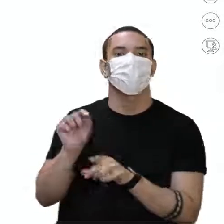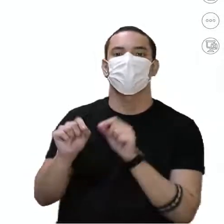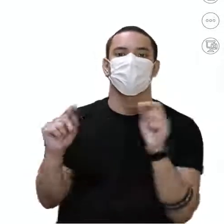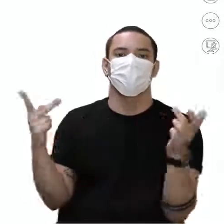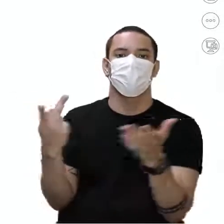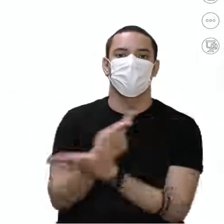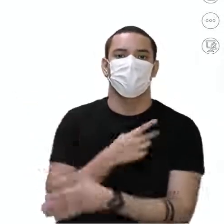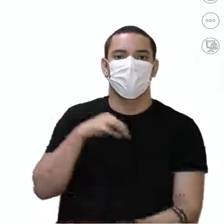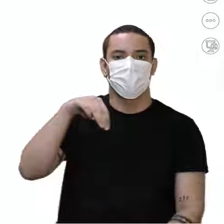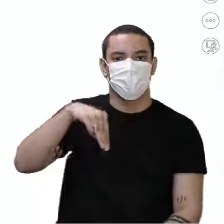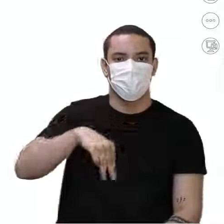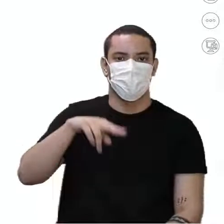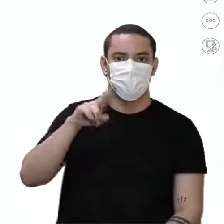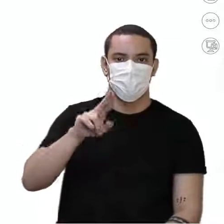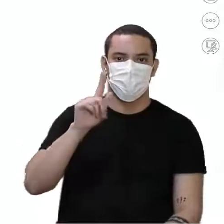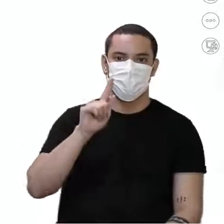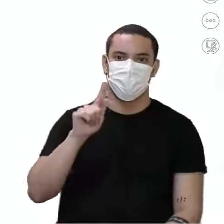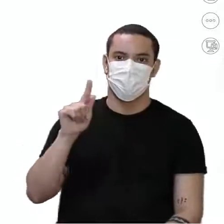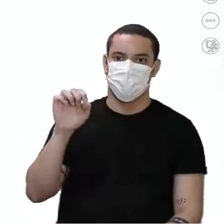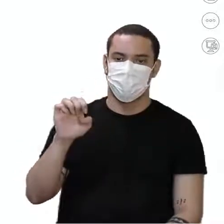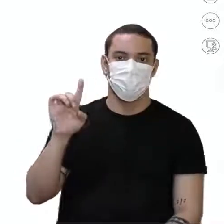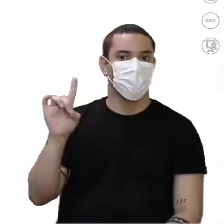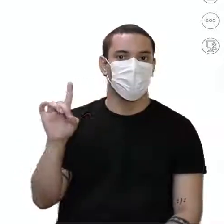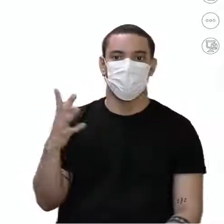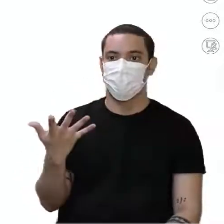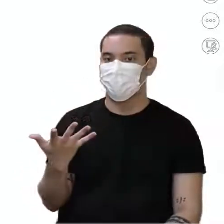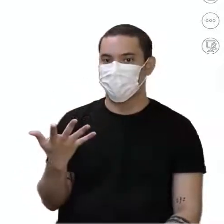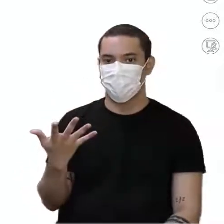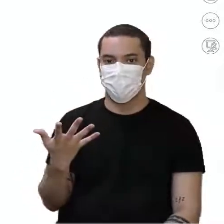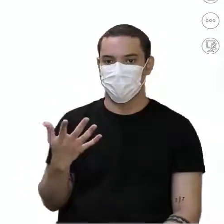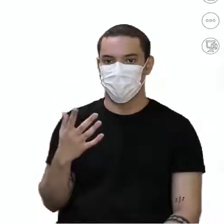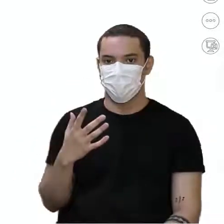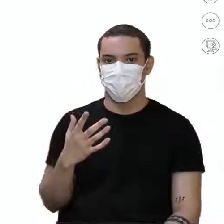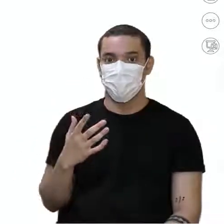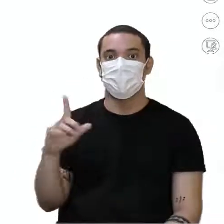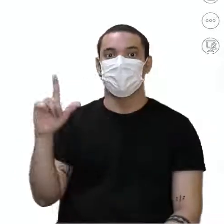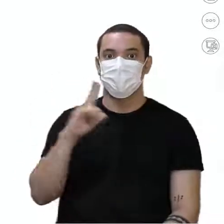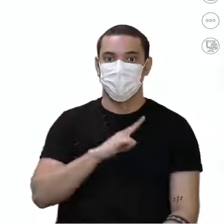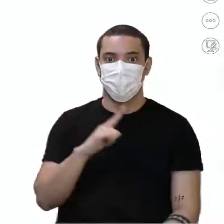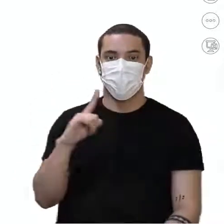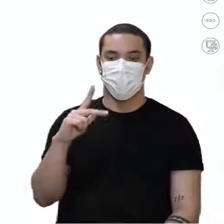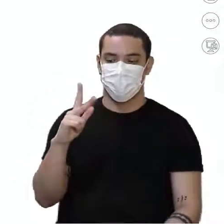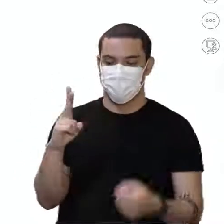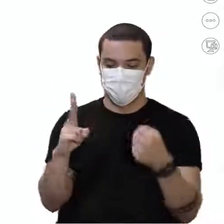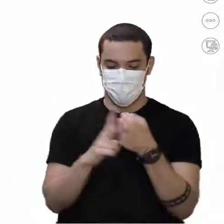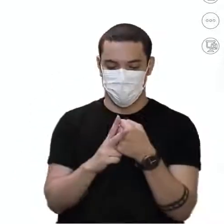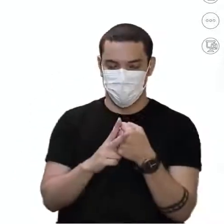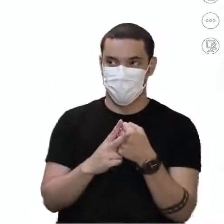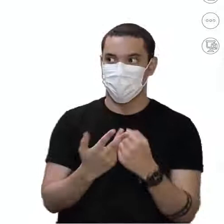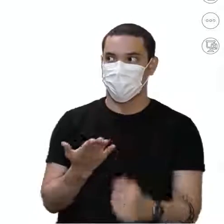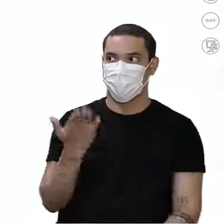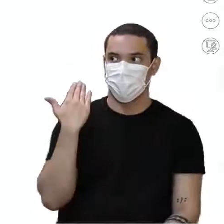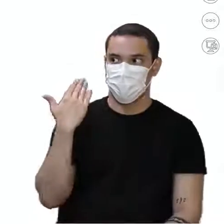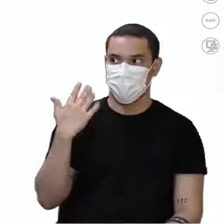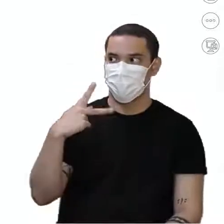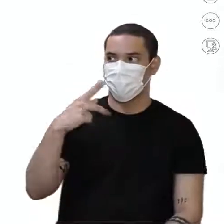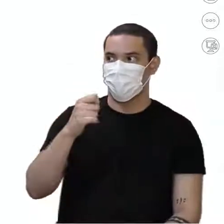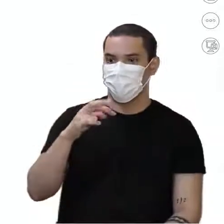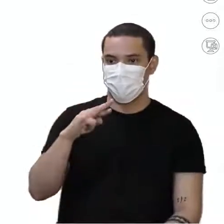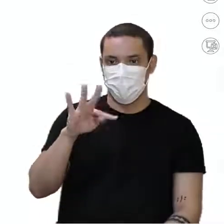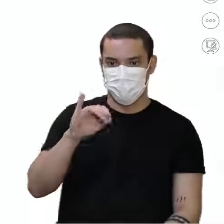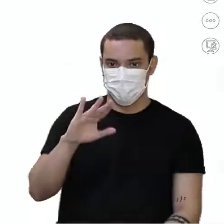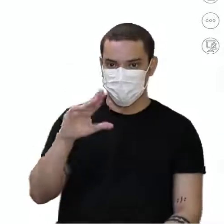situação, mugged. E essa situação, ela vem no particípio passado, né? Que é o verbo. O